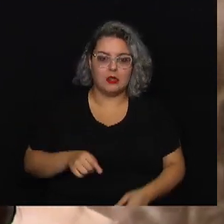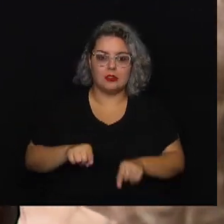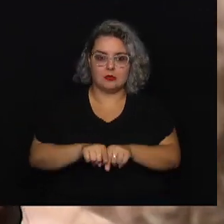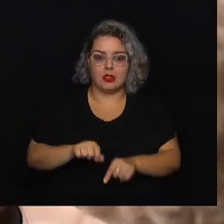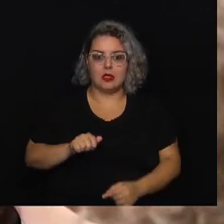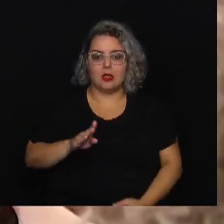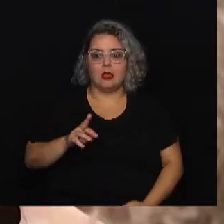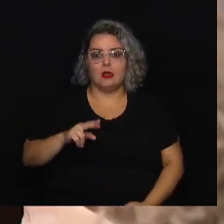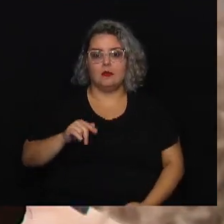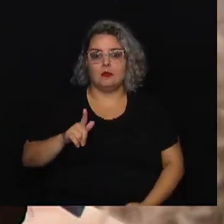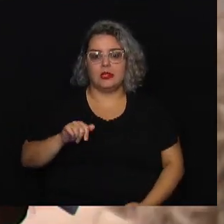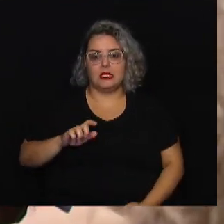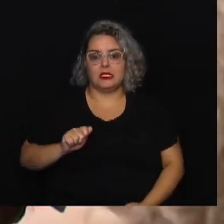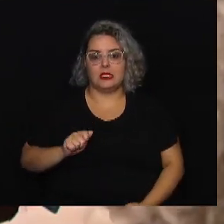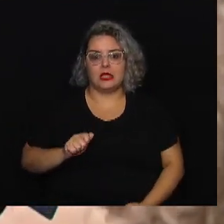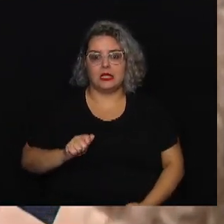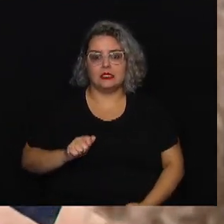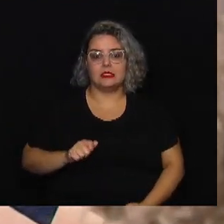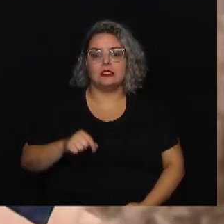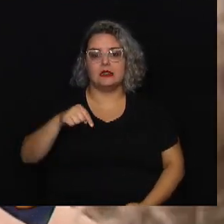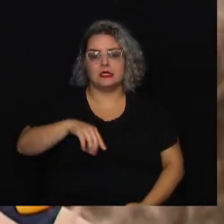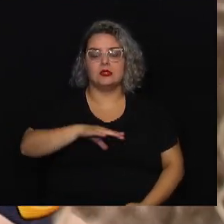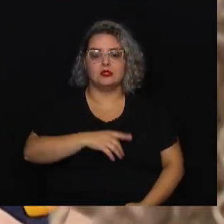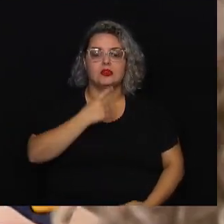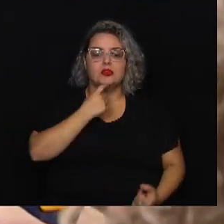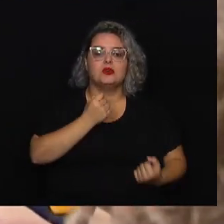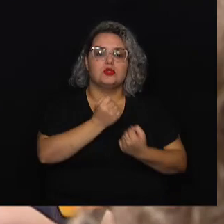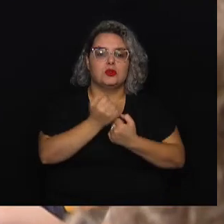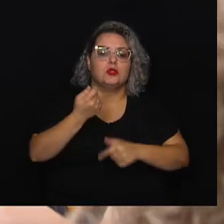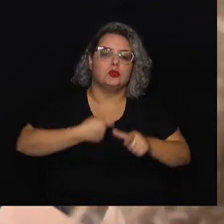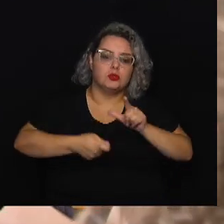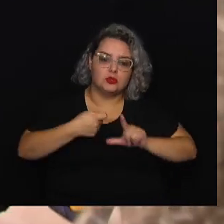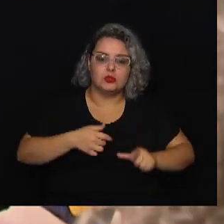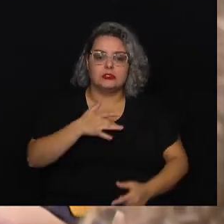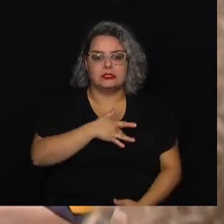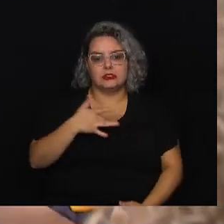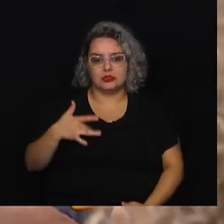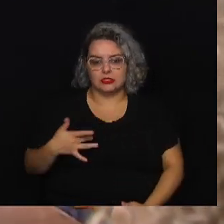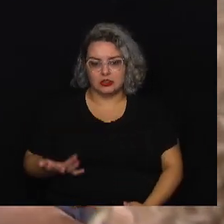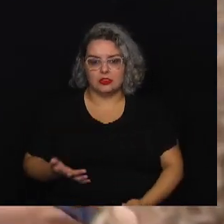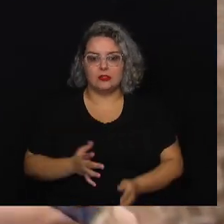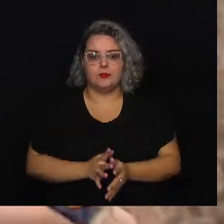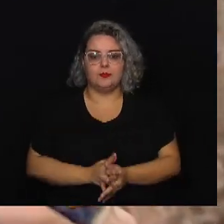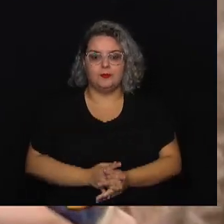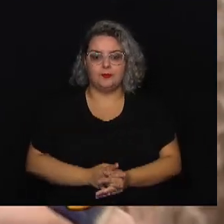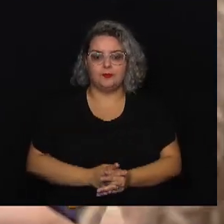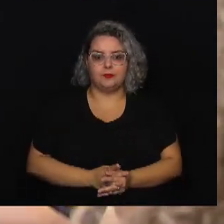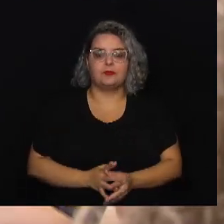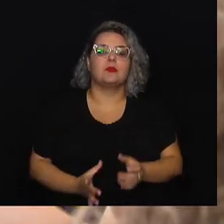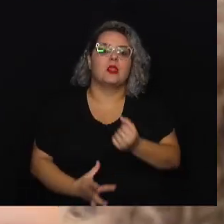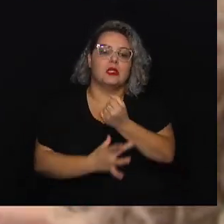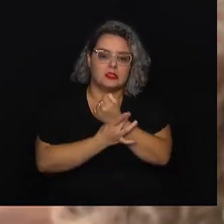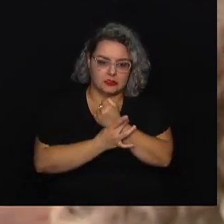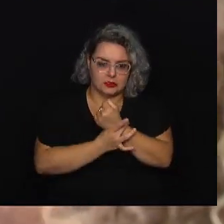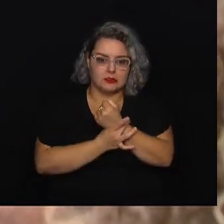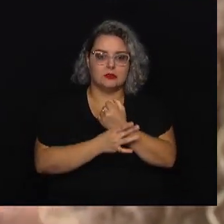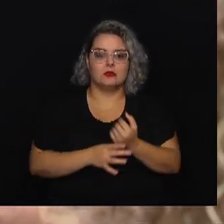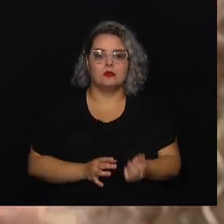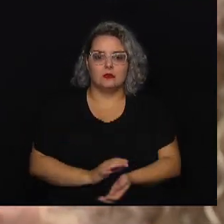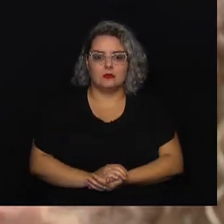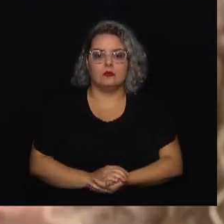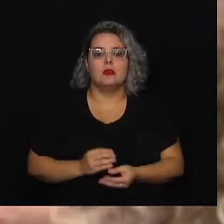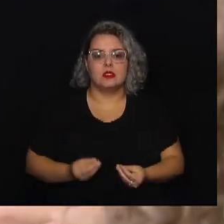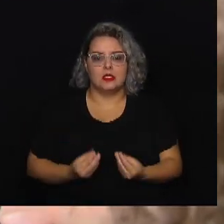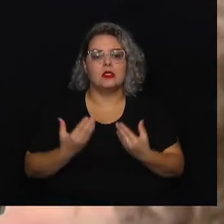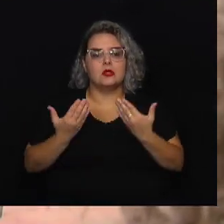a 11ª Brigada de Infantaria Mecanizada, está dando suporte logístico, de saúde, de segurança, para que seja